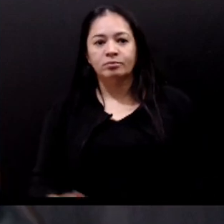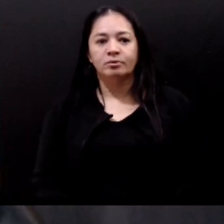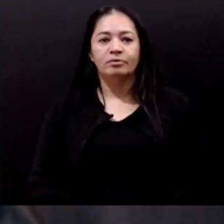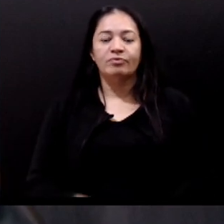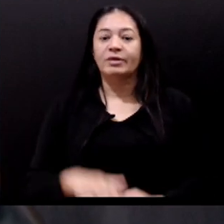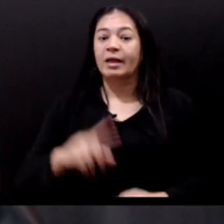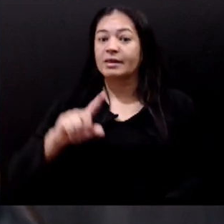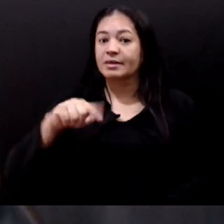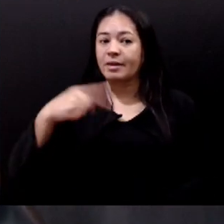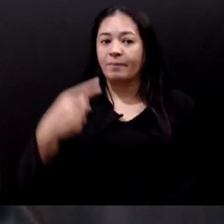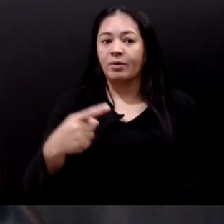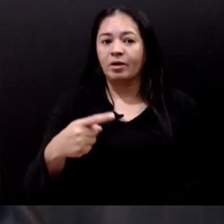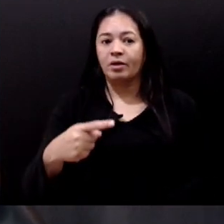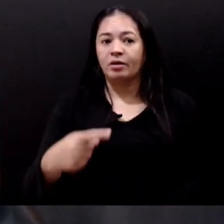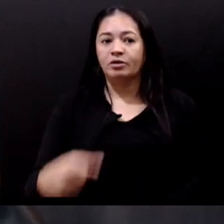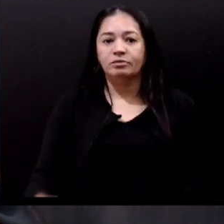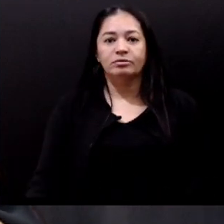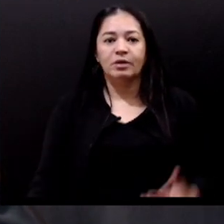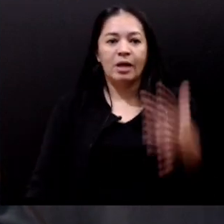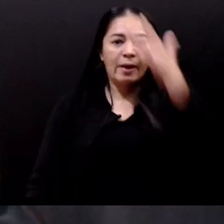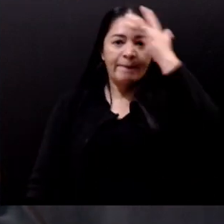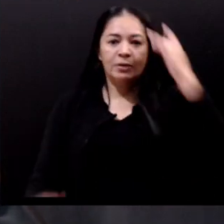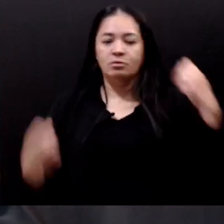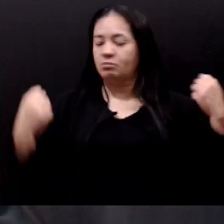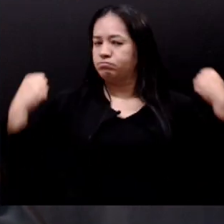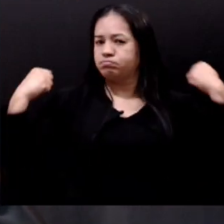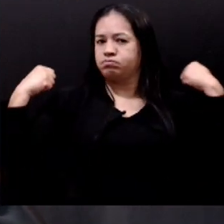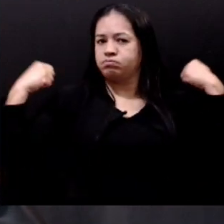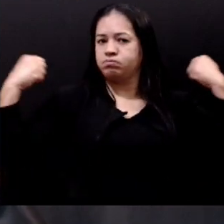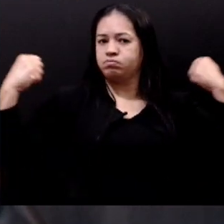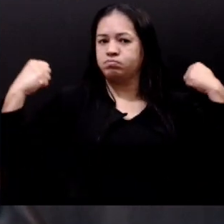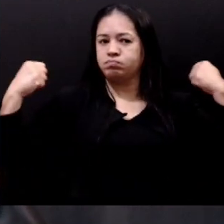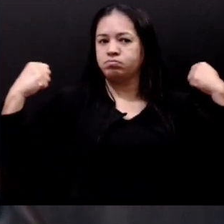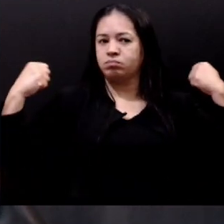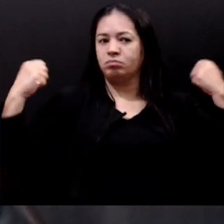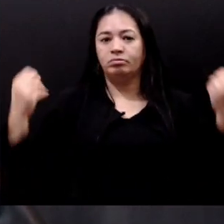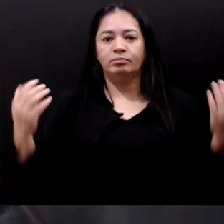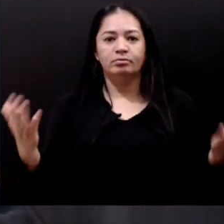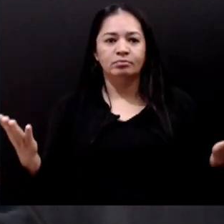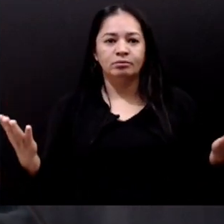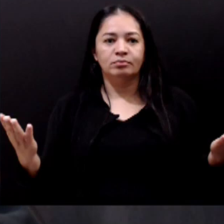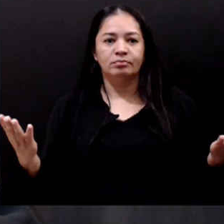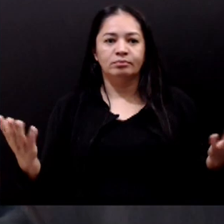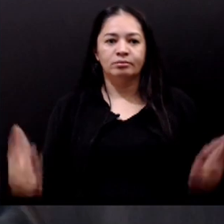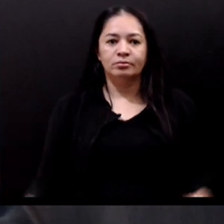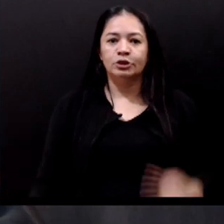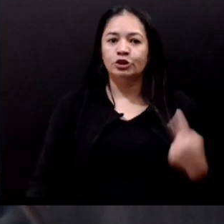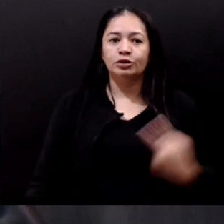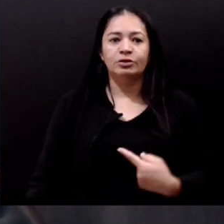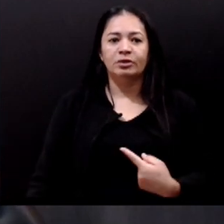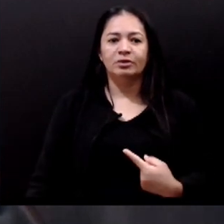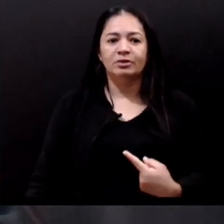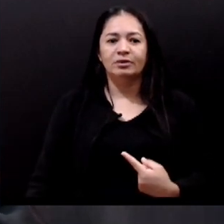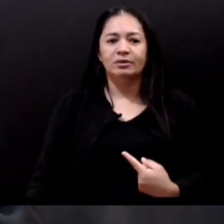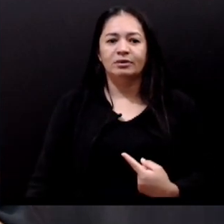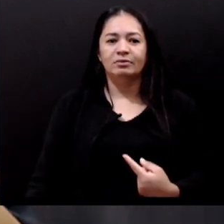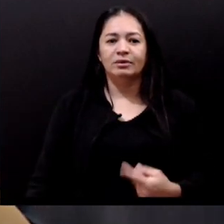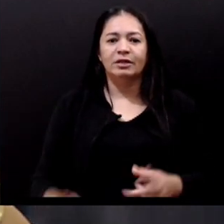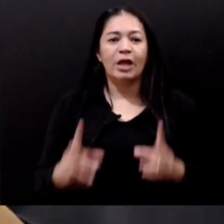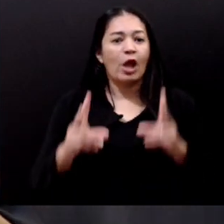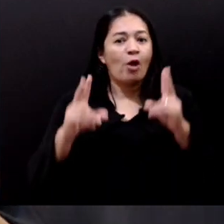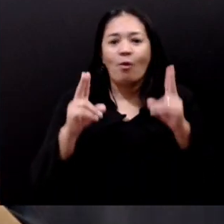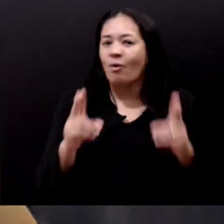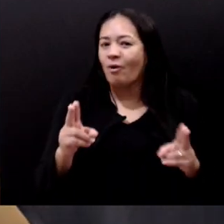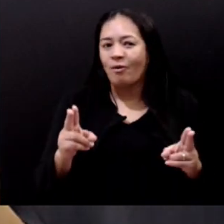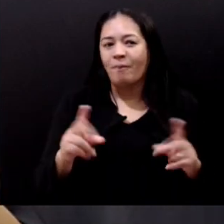pessoa extremamente musculosa, hipertrofiada. Ou seja, a gente está lidando com a mesma questão, só que